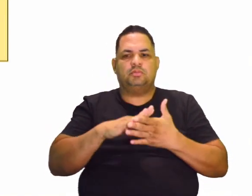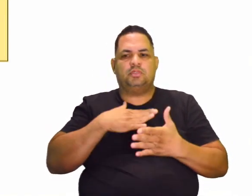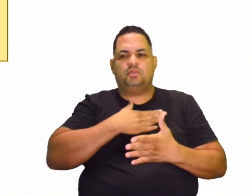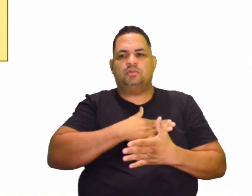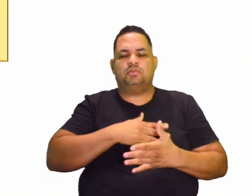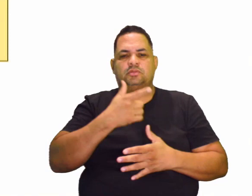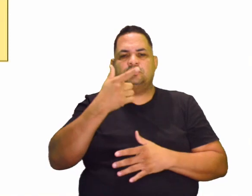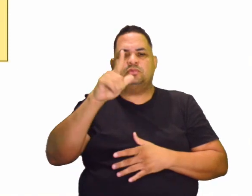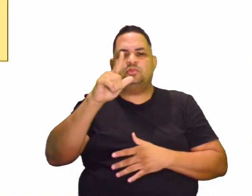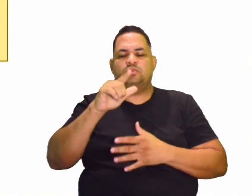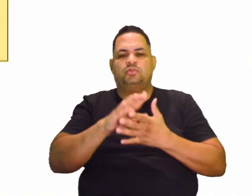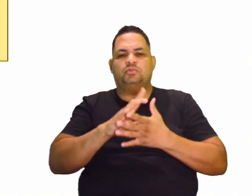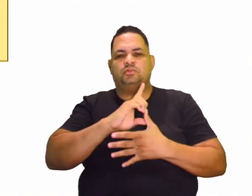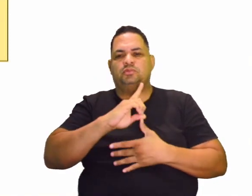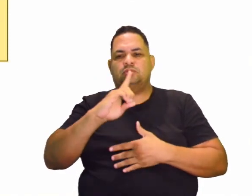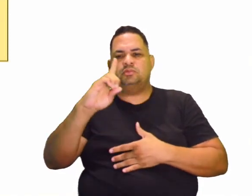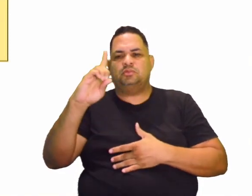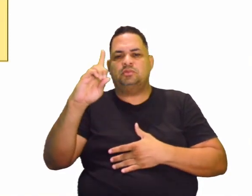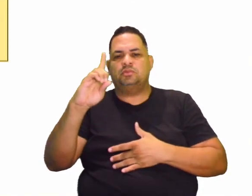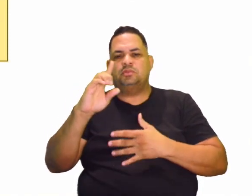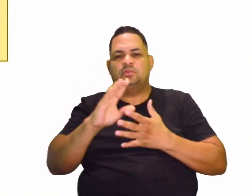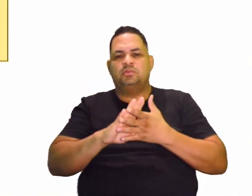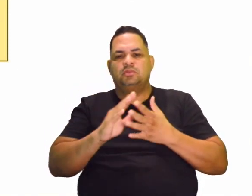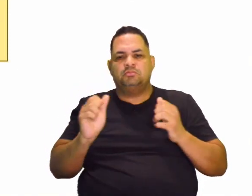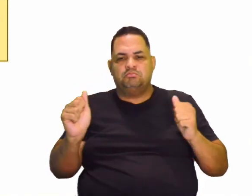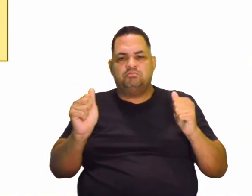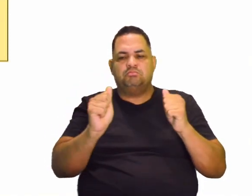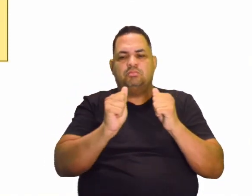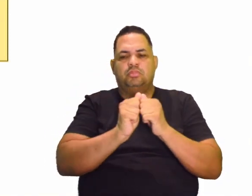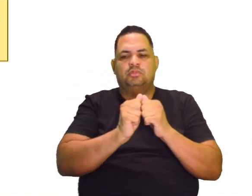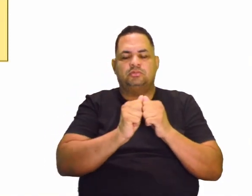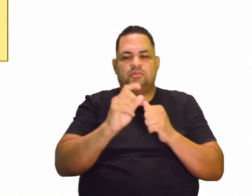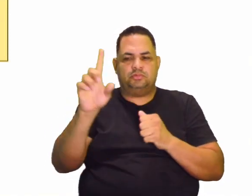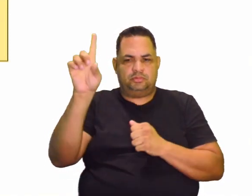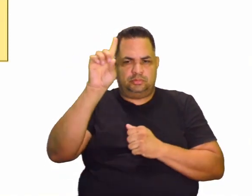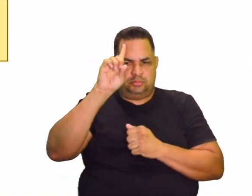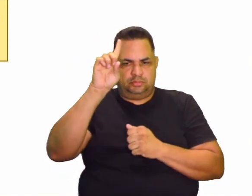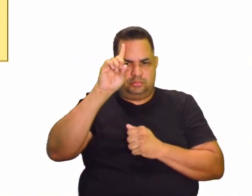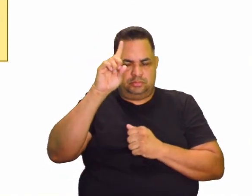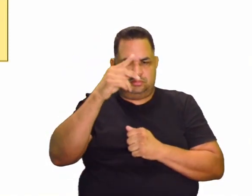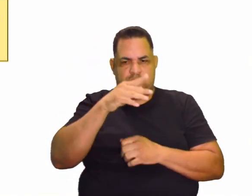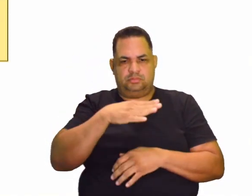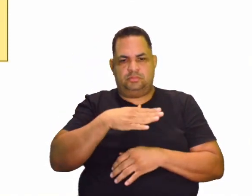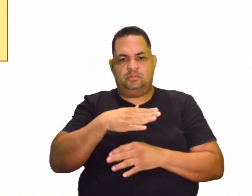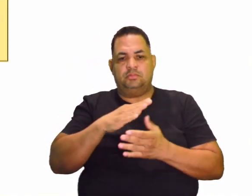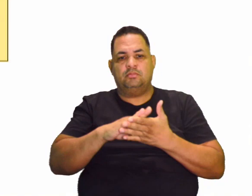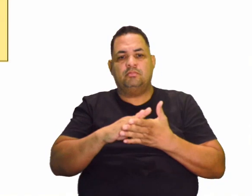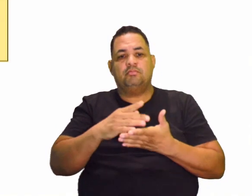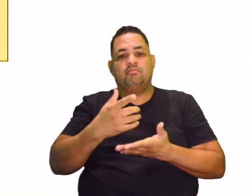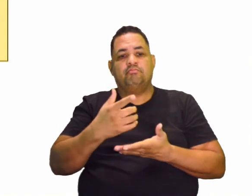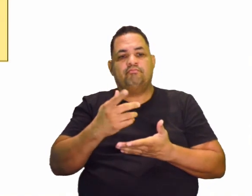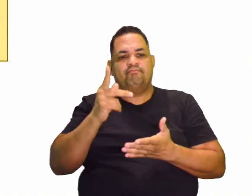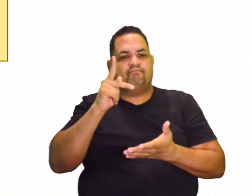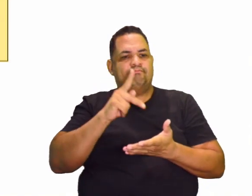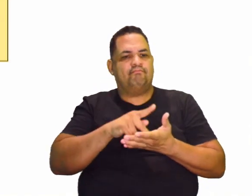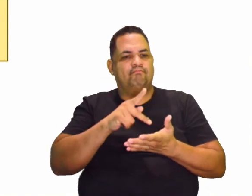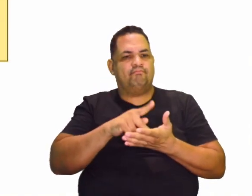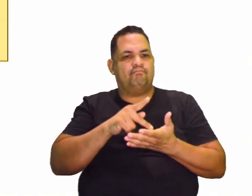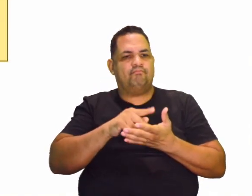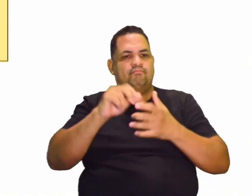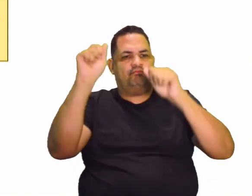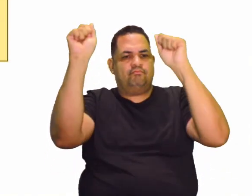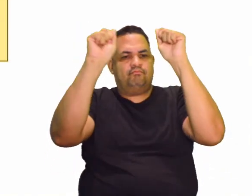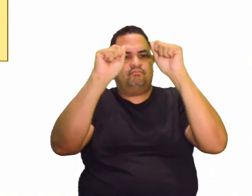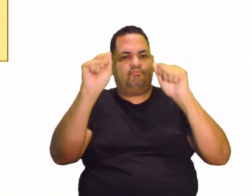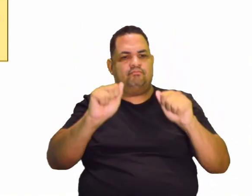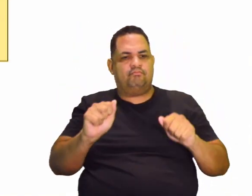deuses mais próximos ao seu cotidiano. Aqui, na verdade, é uma estátua, né,